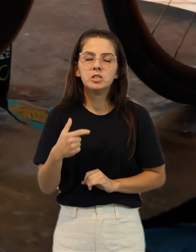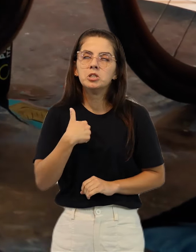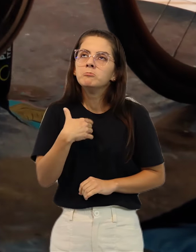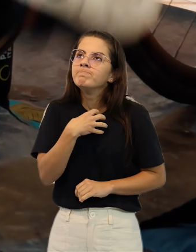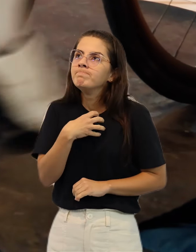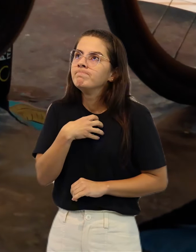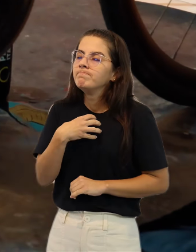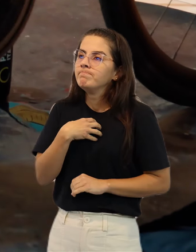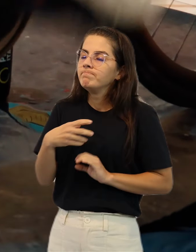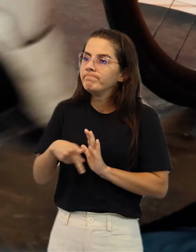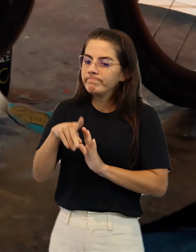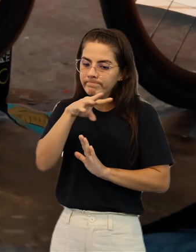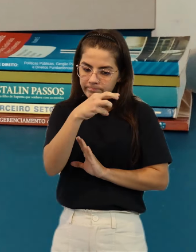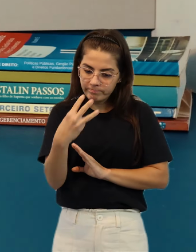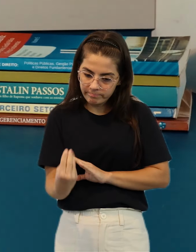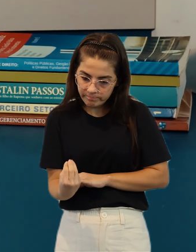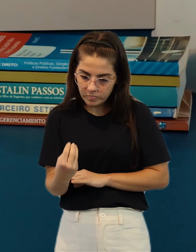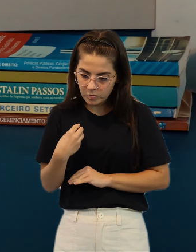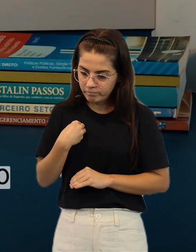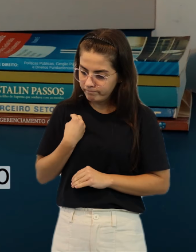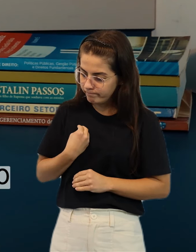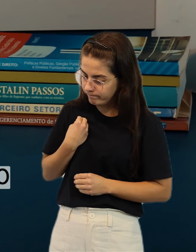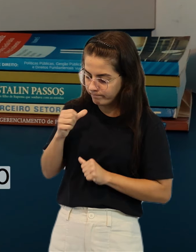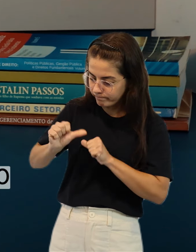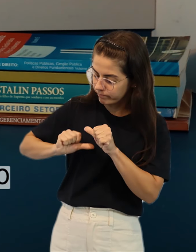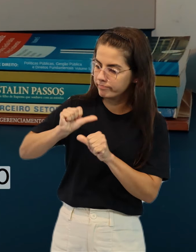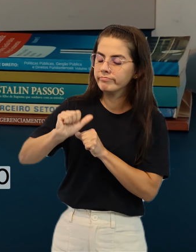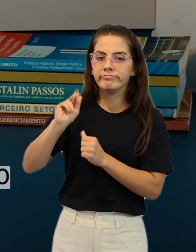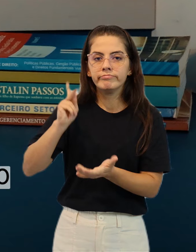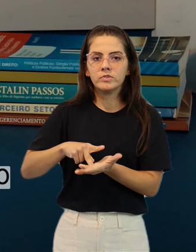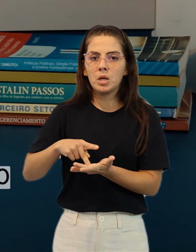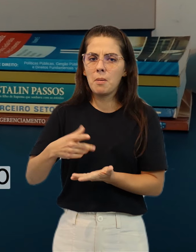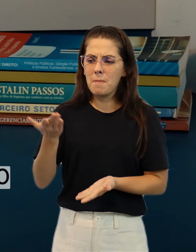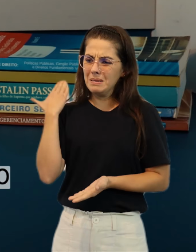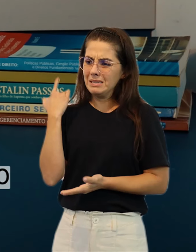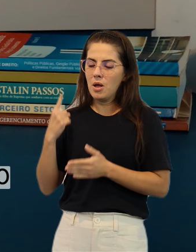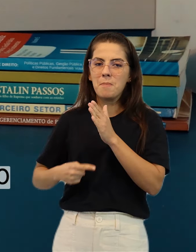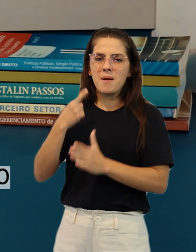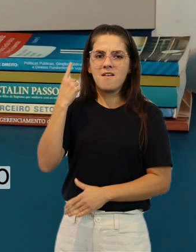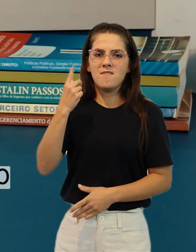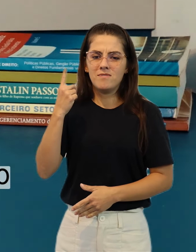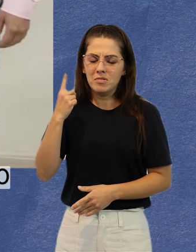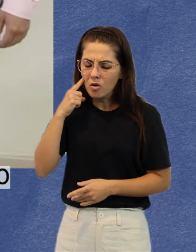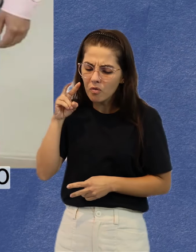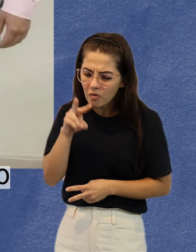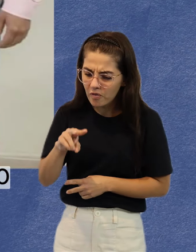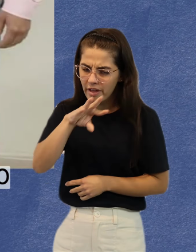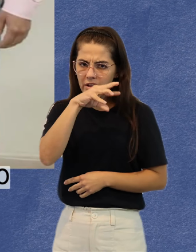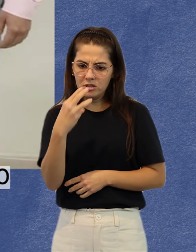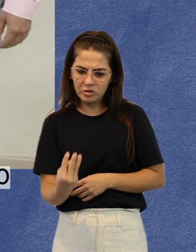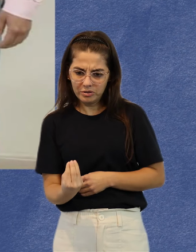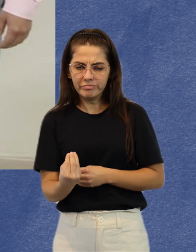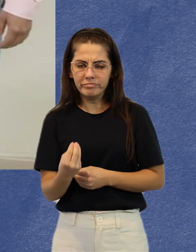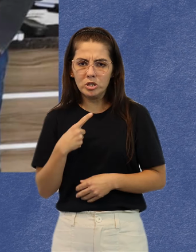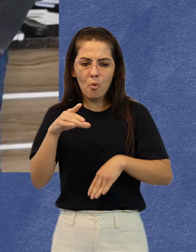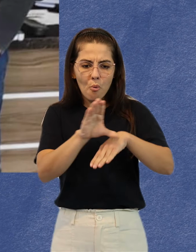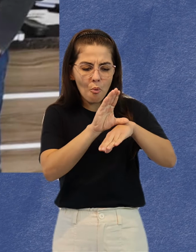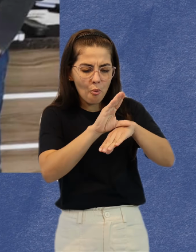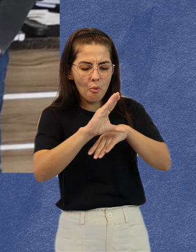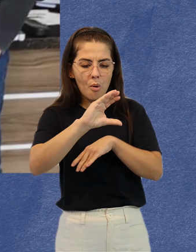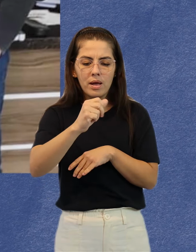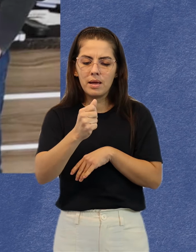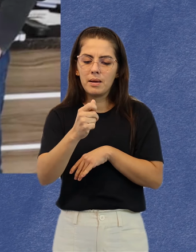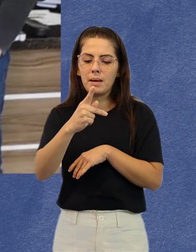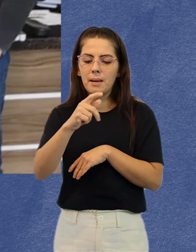Eu sinto que o Araxá me mudou bastante, desde que eu ouvi pela primeira vez sobre o Araxá em 2021, quando eu fiz o Capacita. Foi um